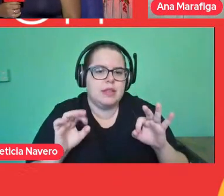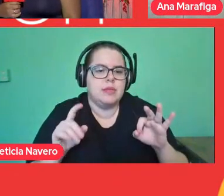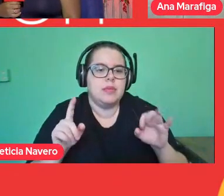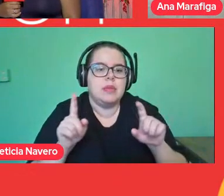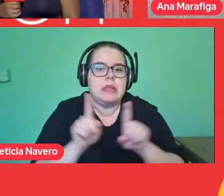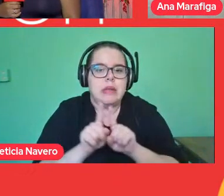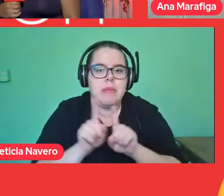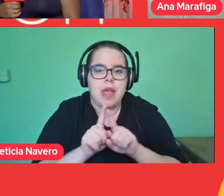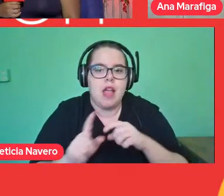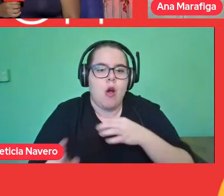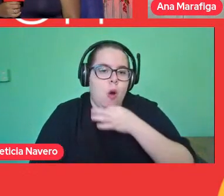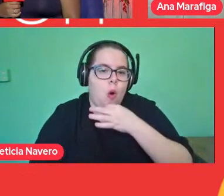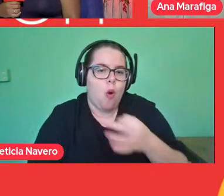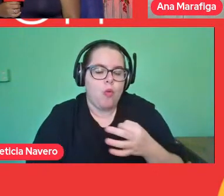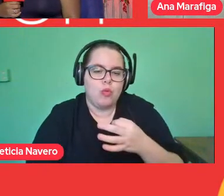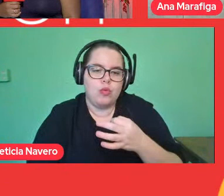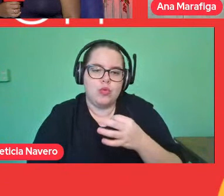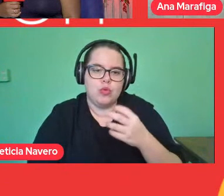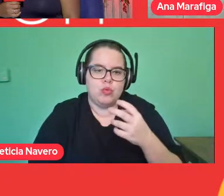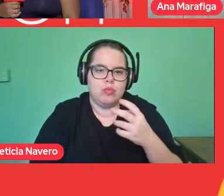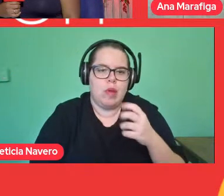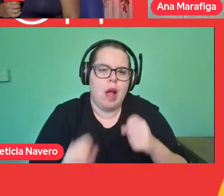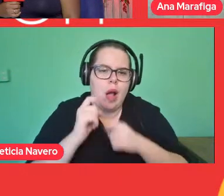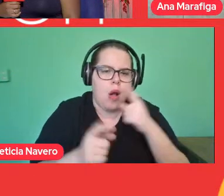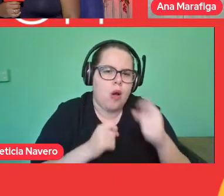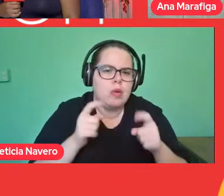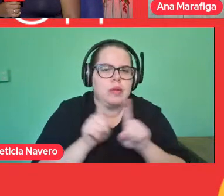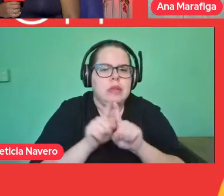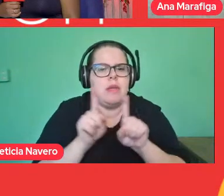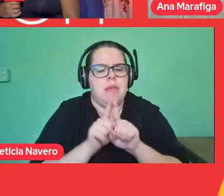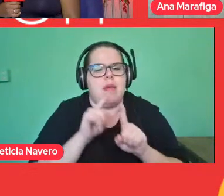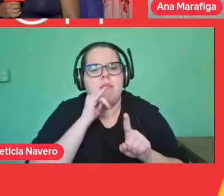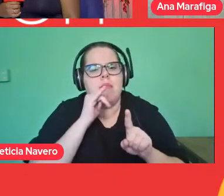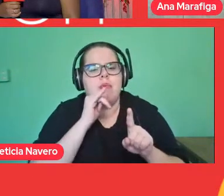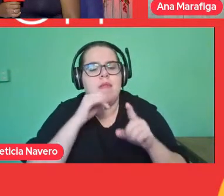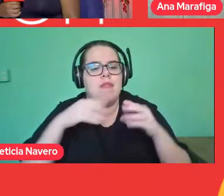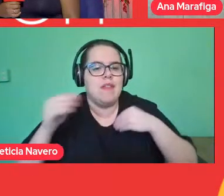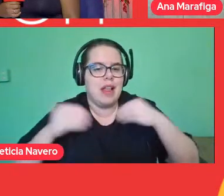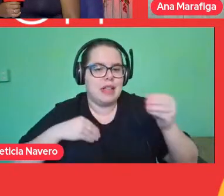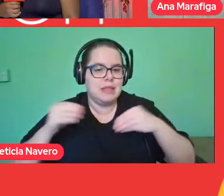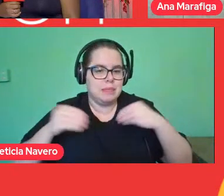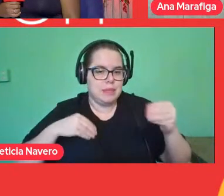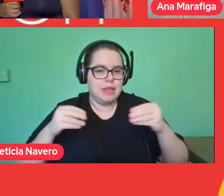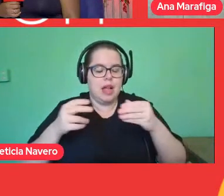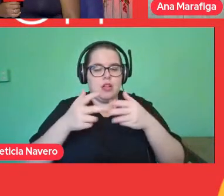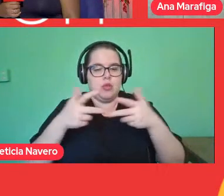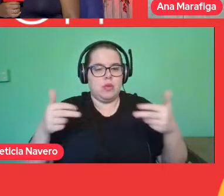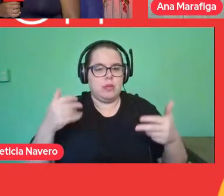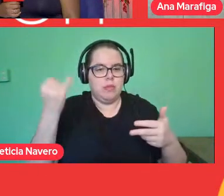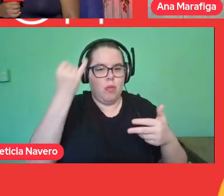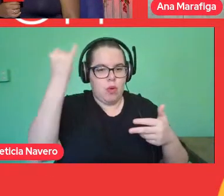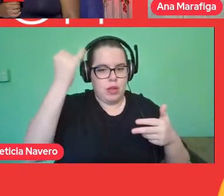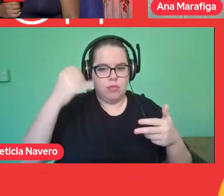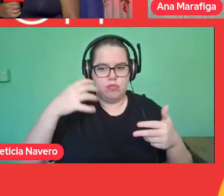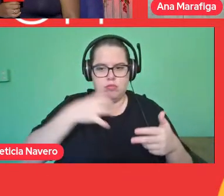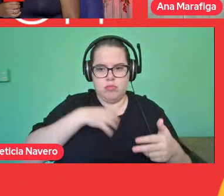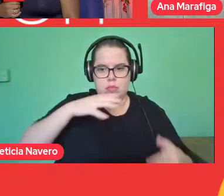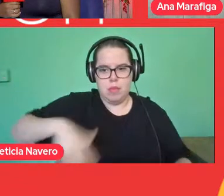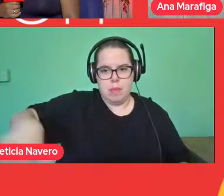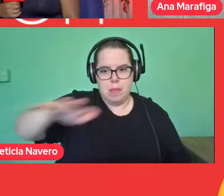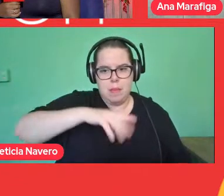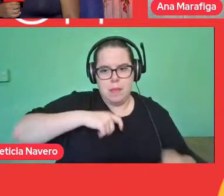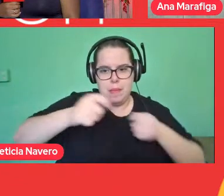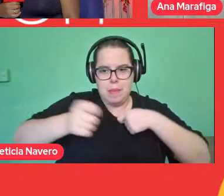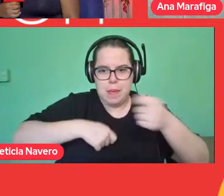mas eu vou citar alguns aqui. Acho que flexibilidade nesse momento é algo muito importante, né? O mercado ele está mudando